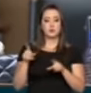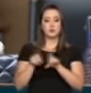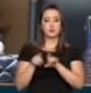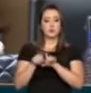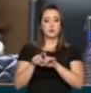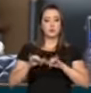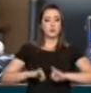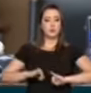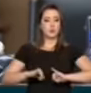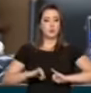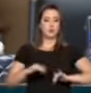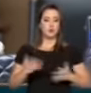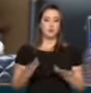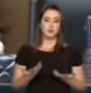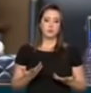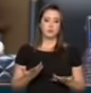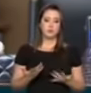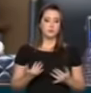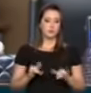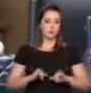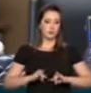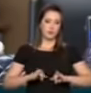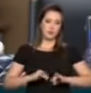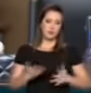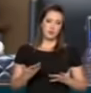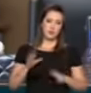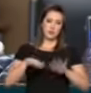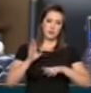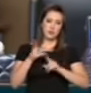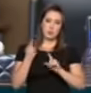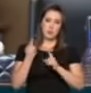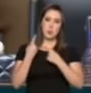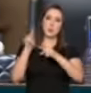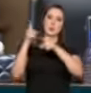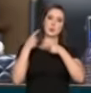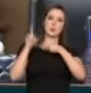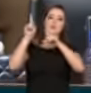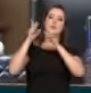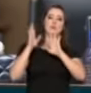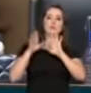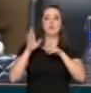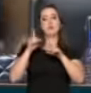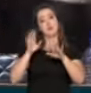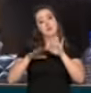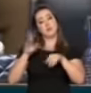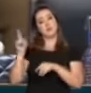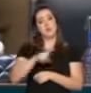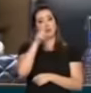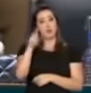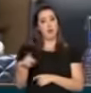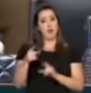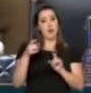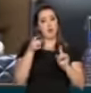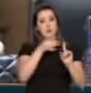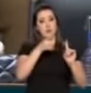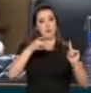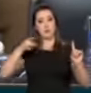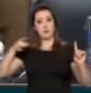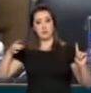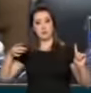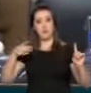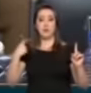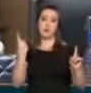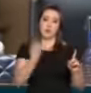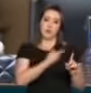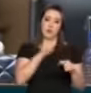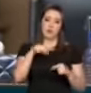também sofreu tem sofrido muitas agressões e, como ele disse, sido cancelado. Mas nós estamos aqui para falar.